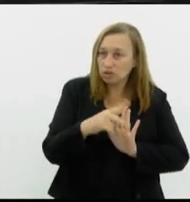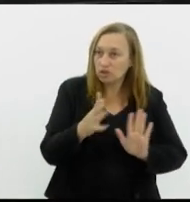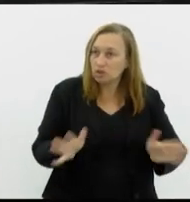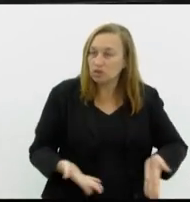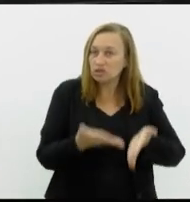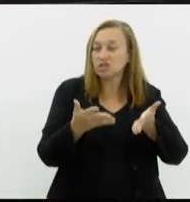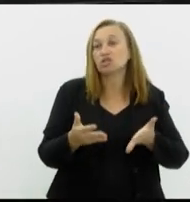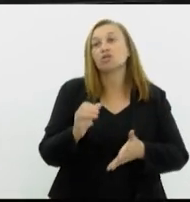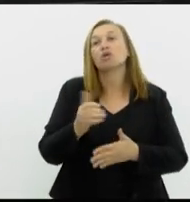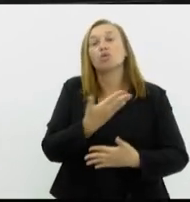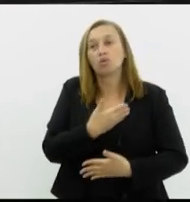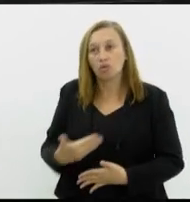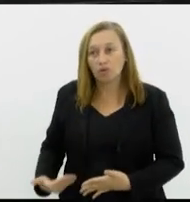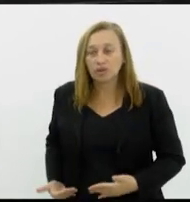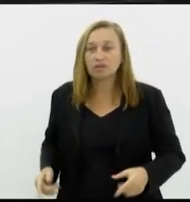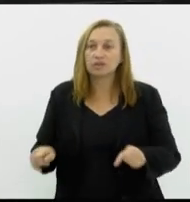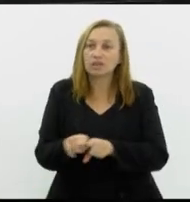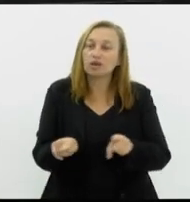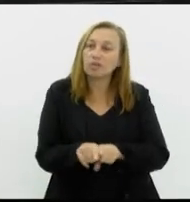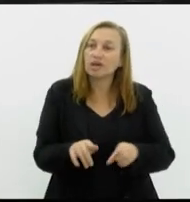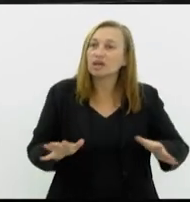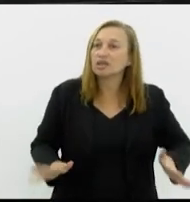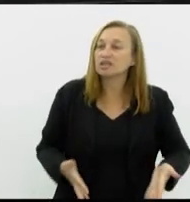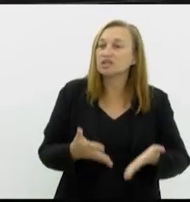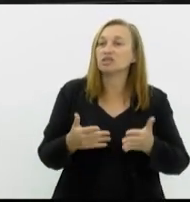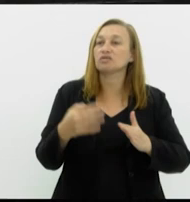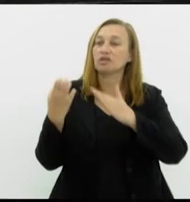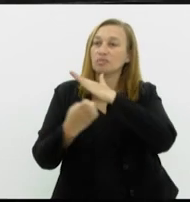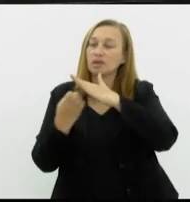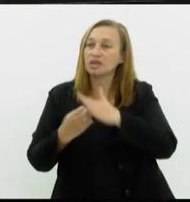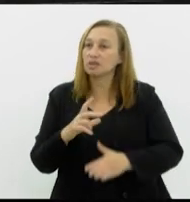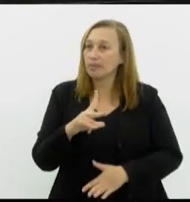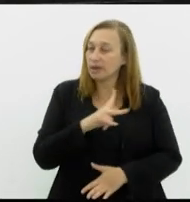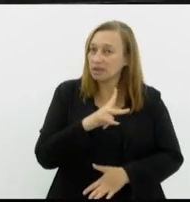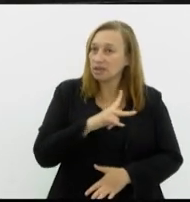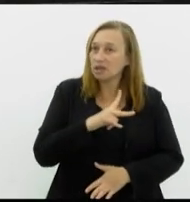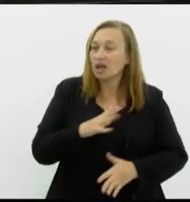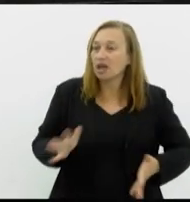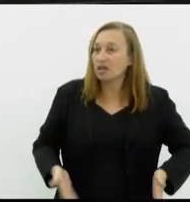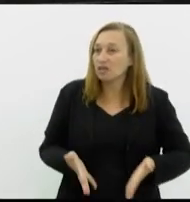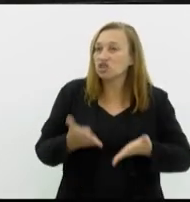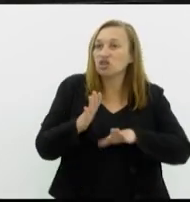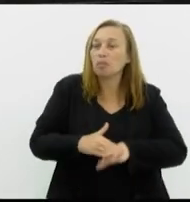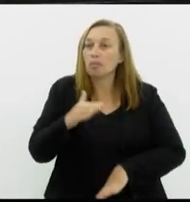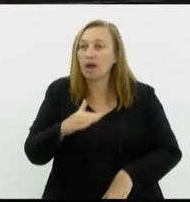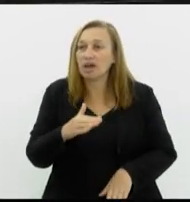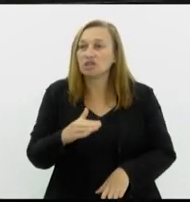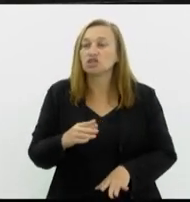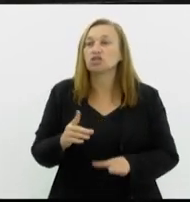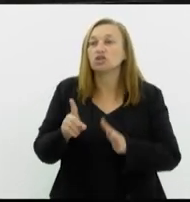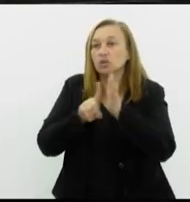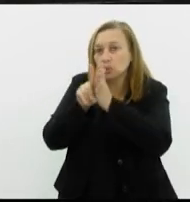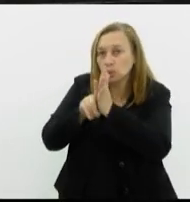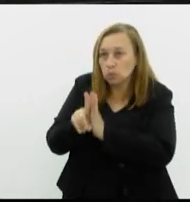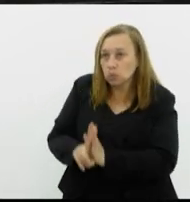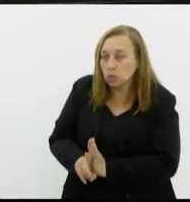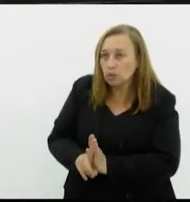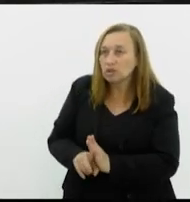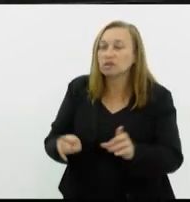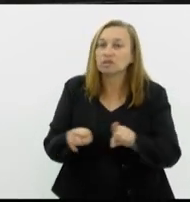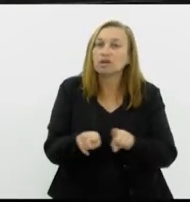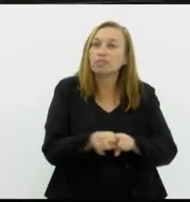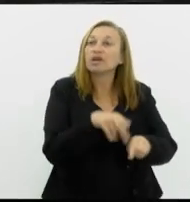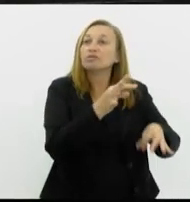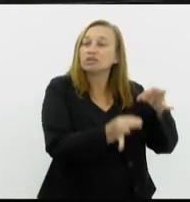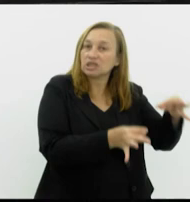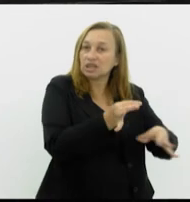tanto o governo como a iniciativa privada a investir mais tanto no diagnóstico como no